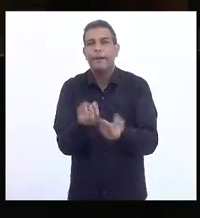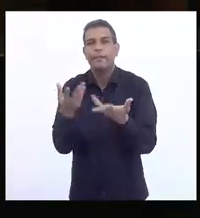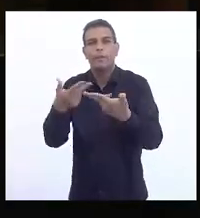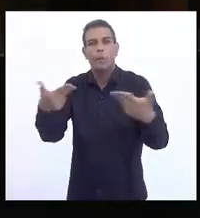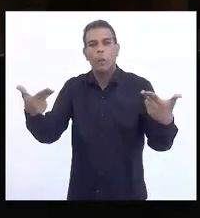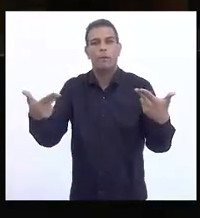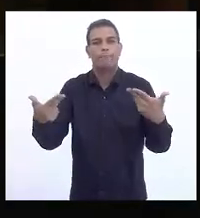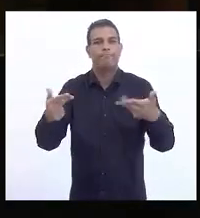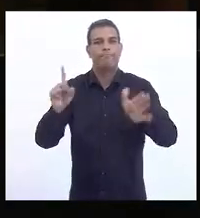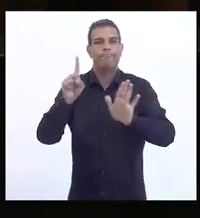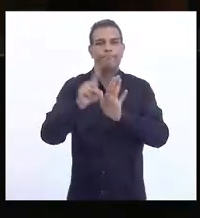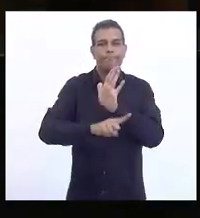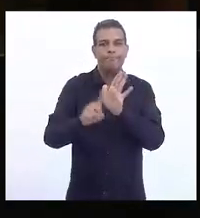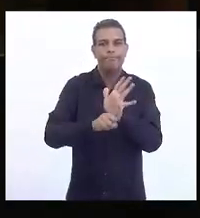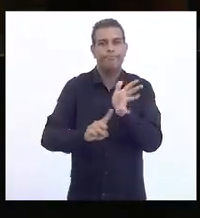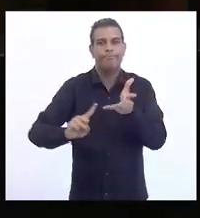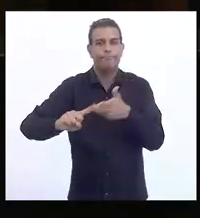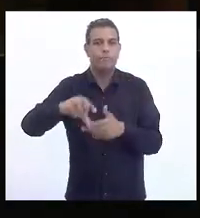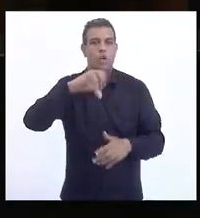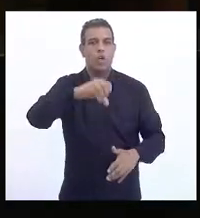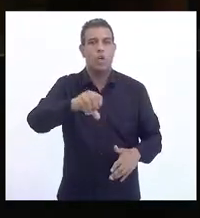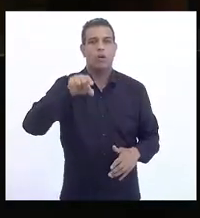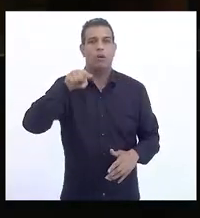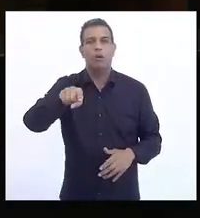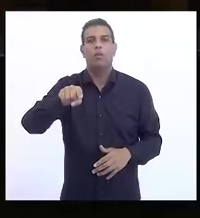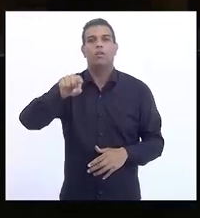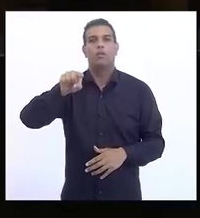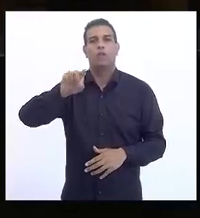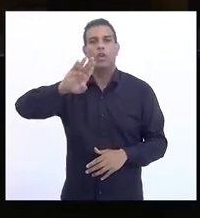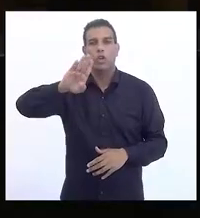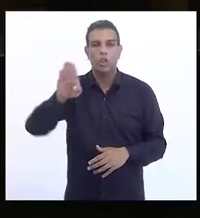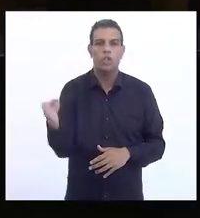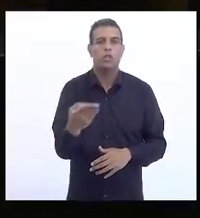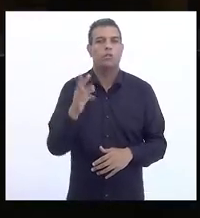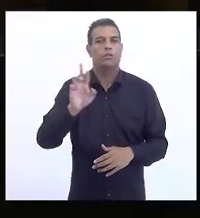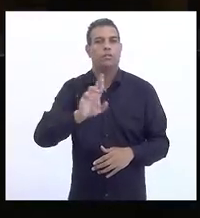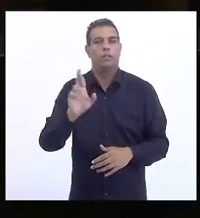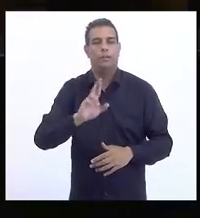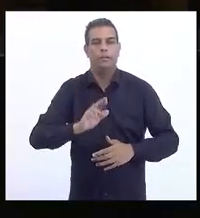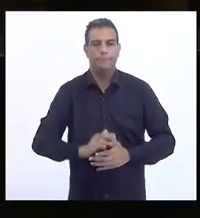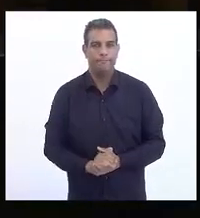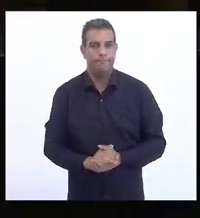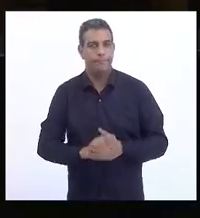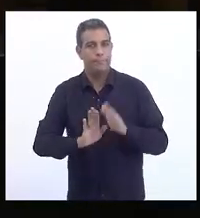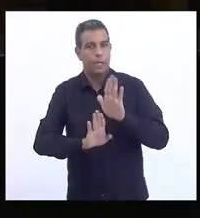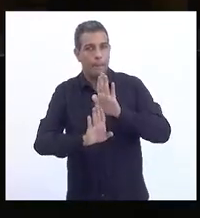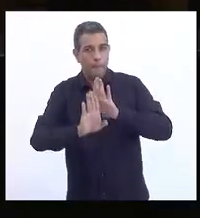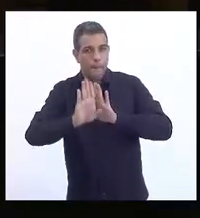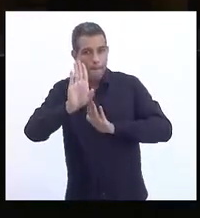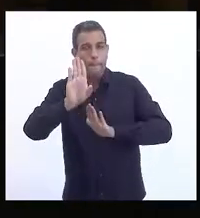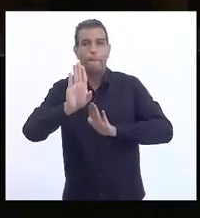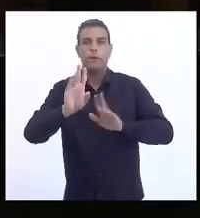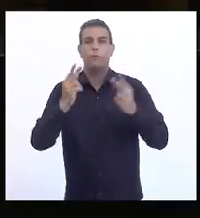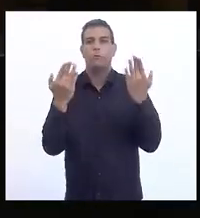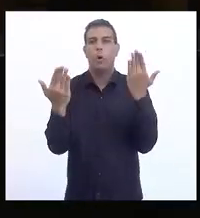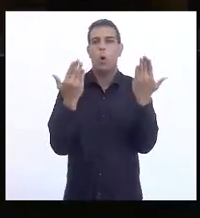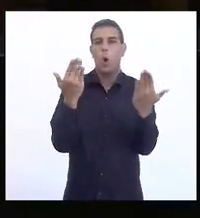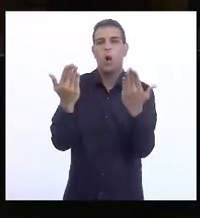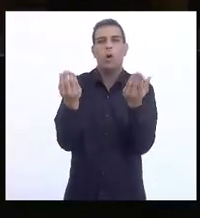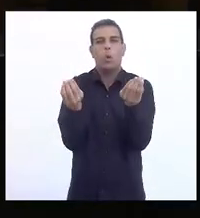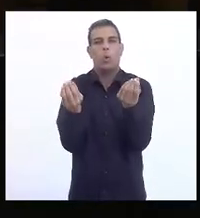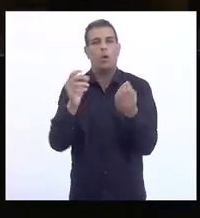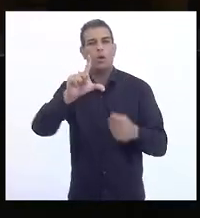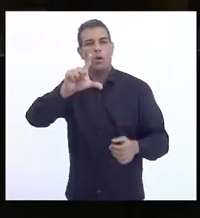fiscais, na ordem de 9,1 bilhões. Um aumento, senhora presidente, com relação